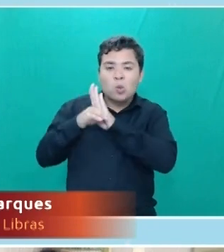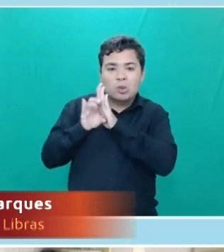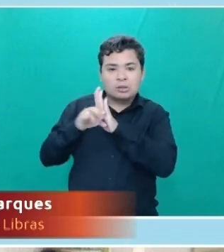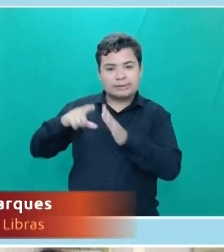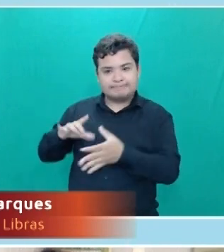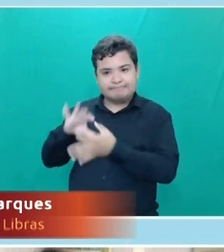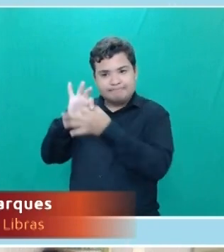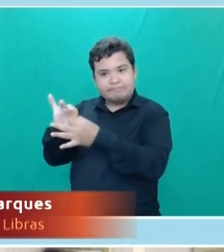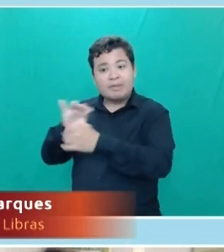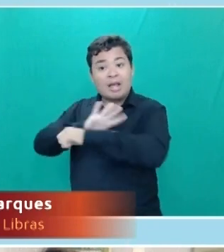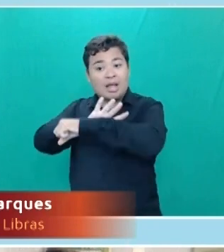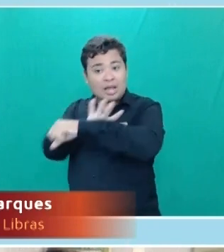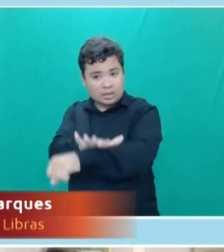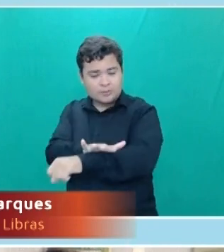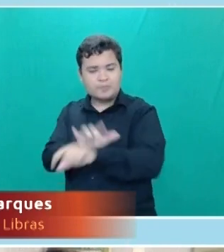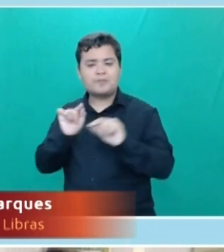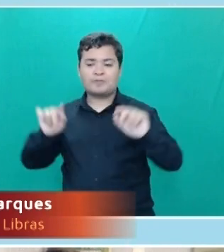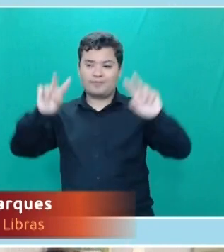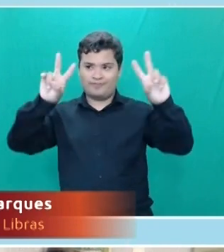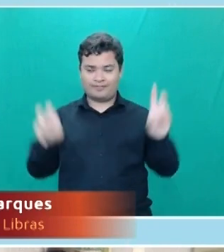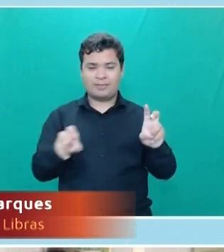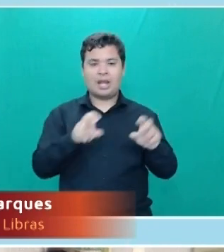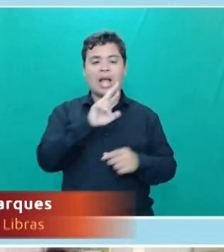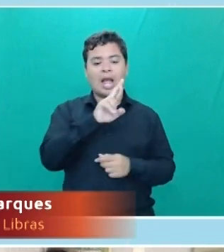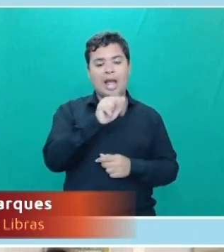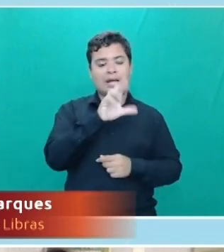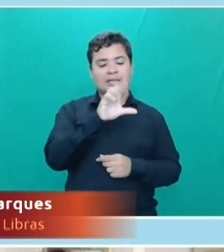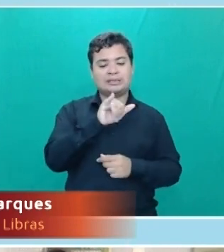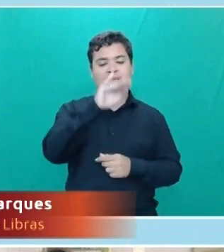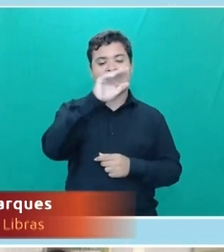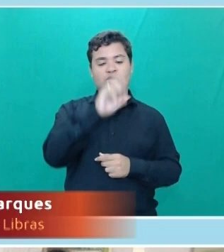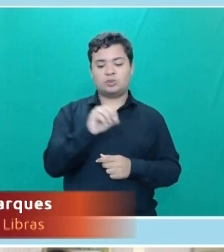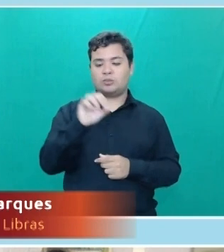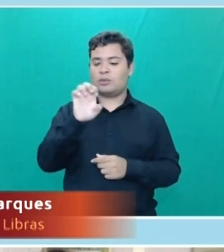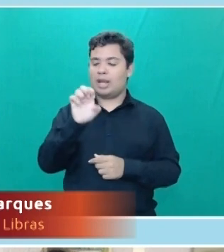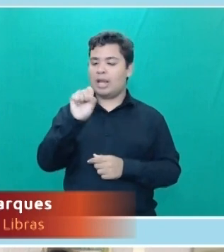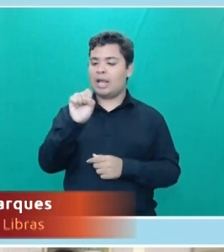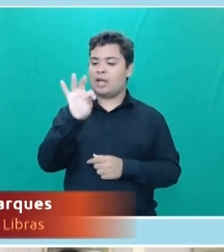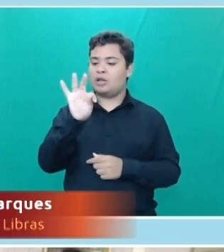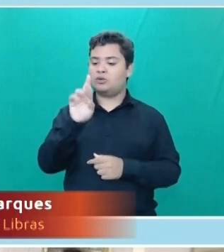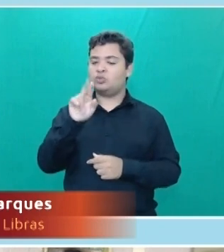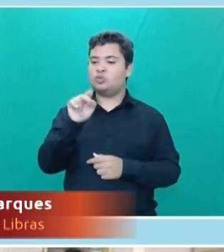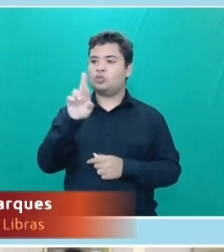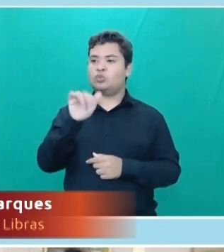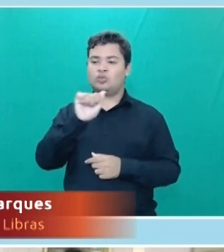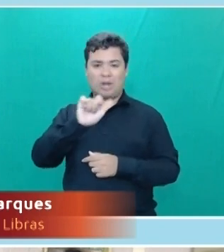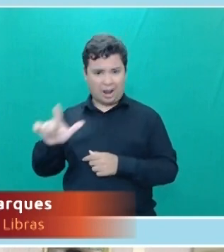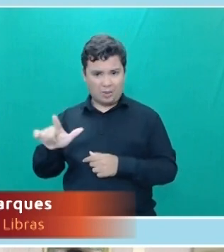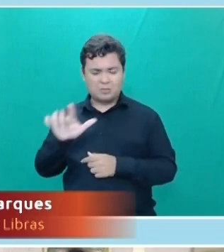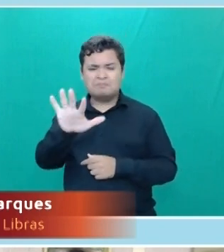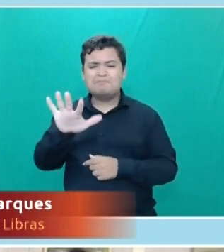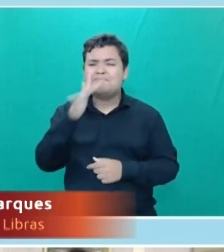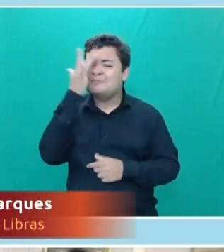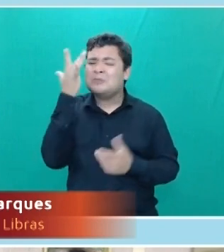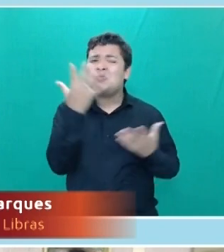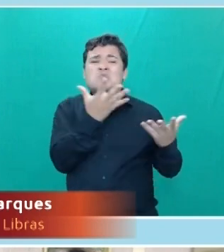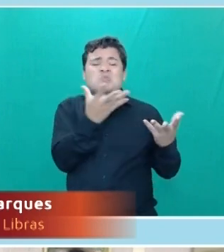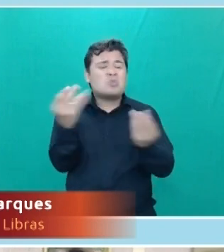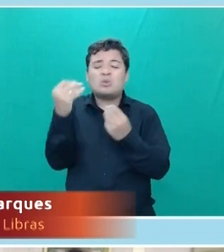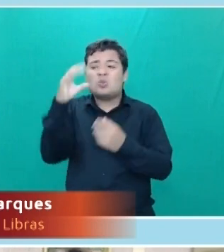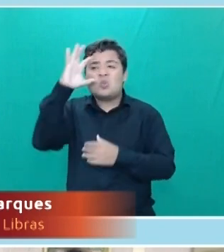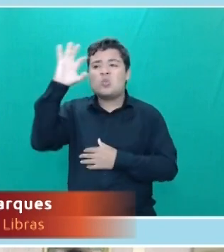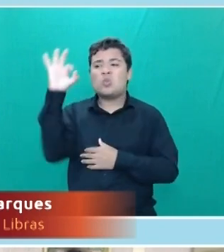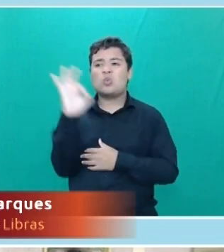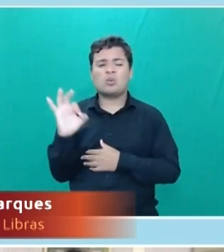gente fala de racismo estrutural. Acho que muitas pessoas não conseguem entender, né, de que forma